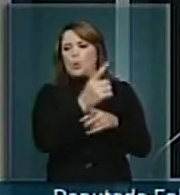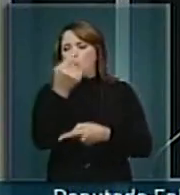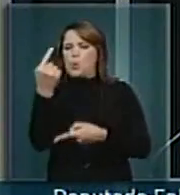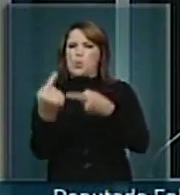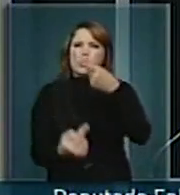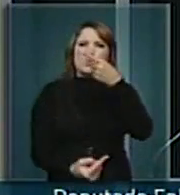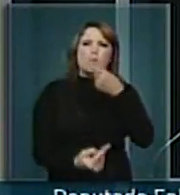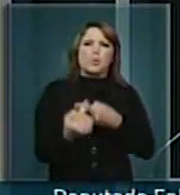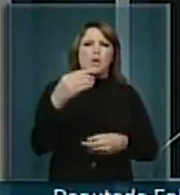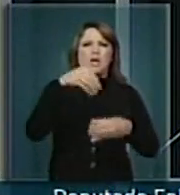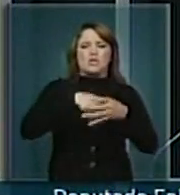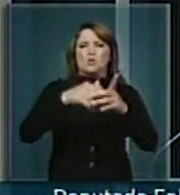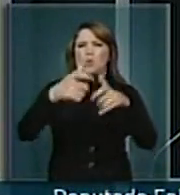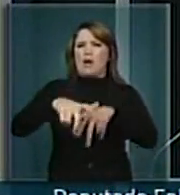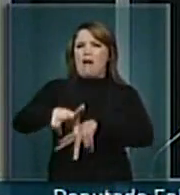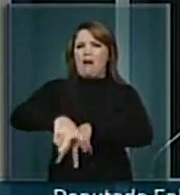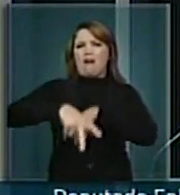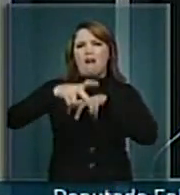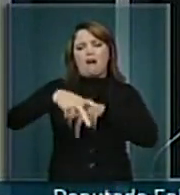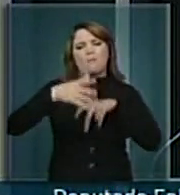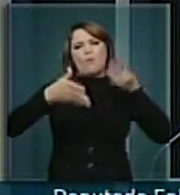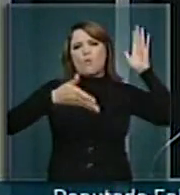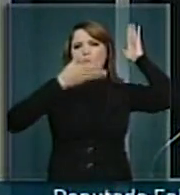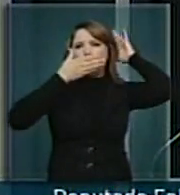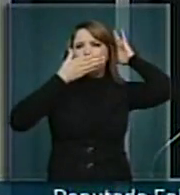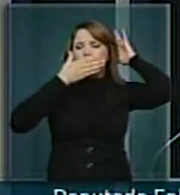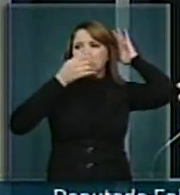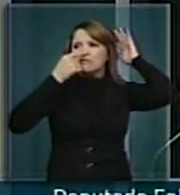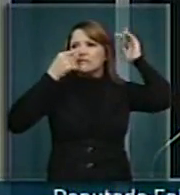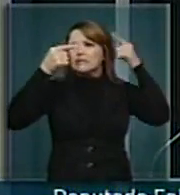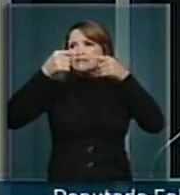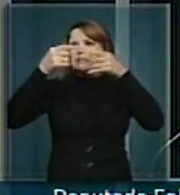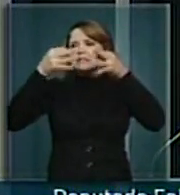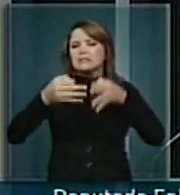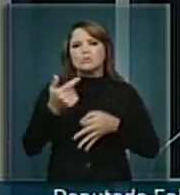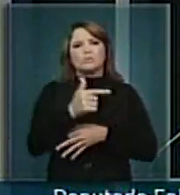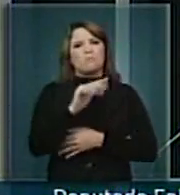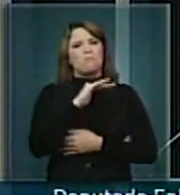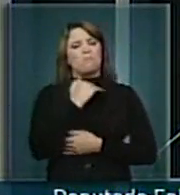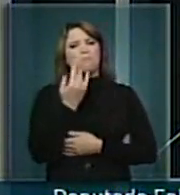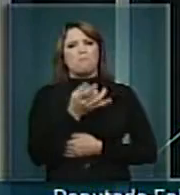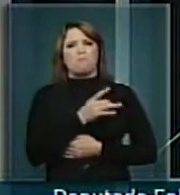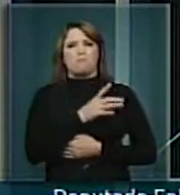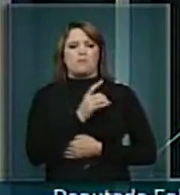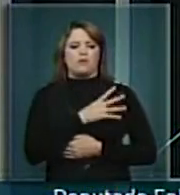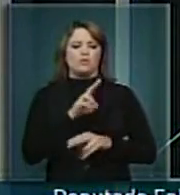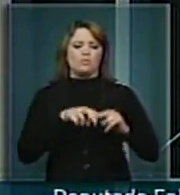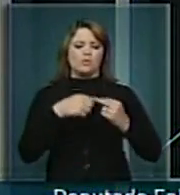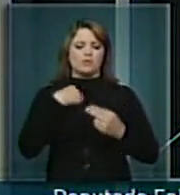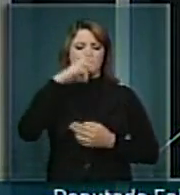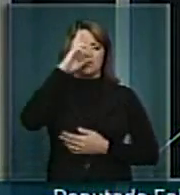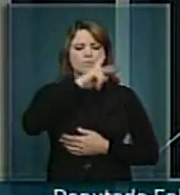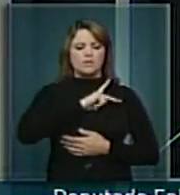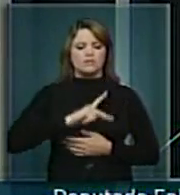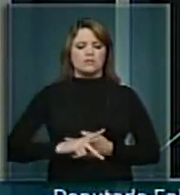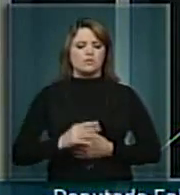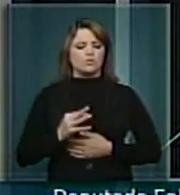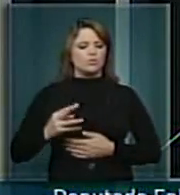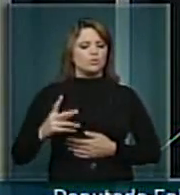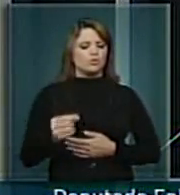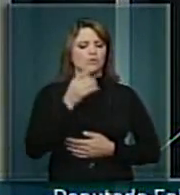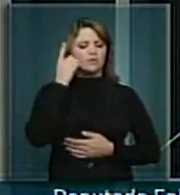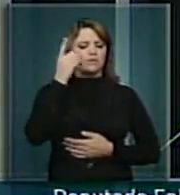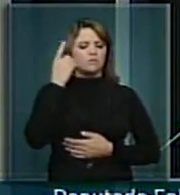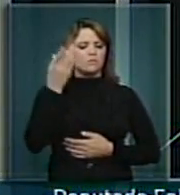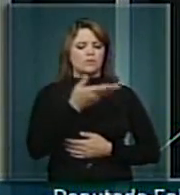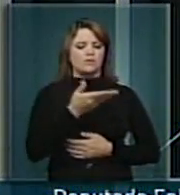conflitos nestas terras de lavouras, índios, incertezas, mortes e medo. Senhor presidente, senhoras e